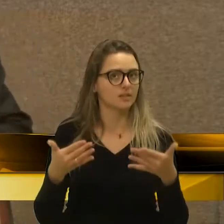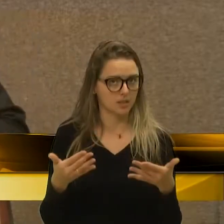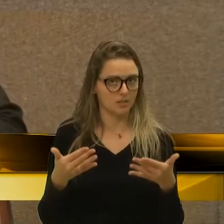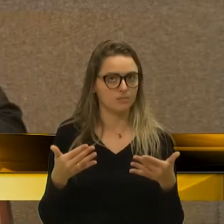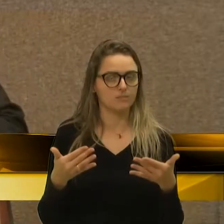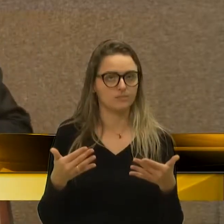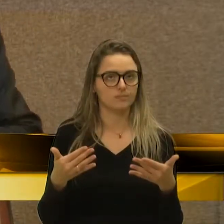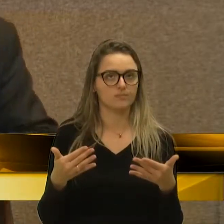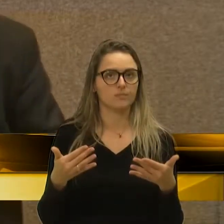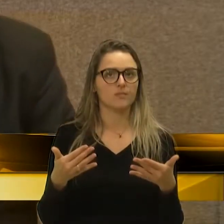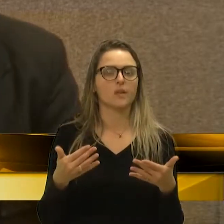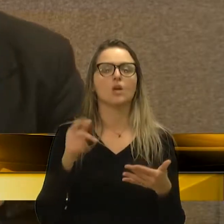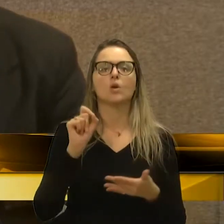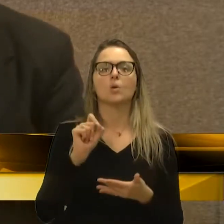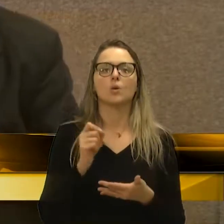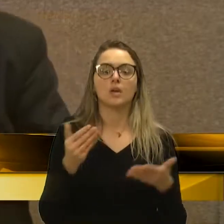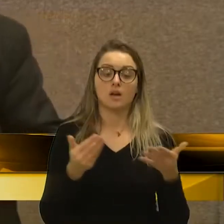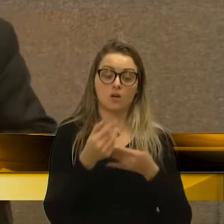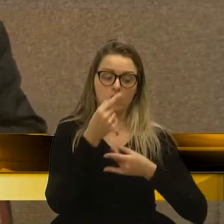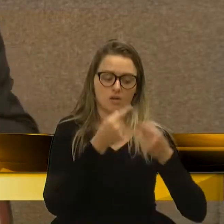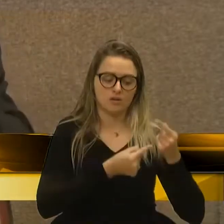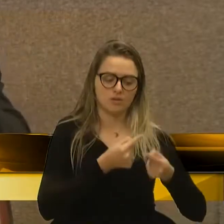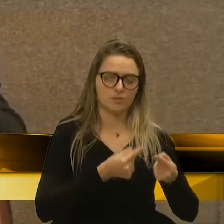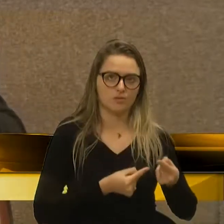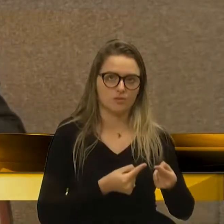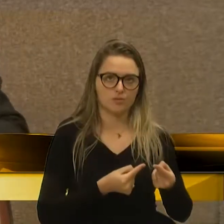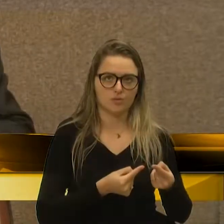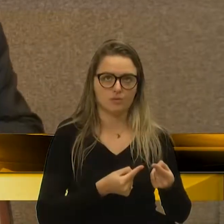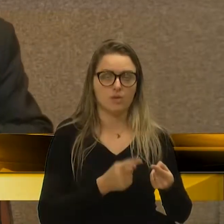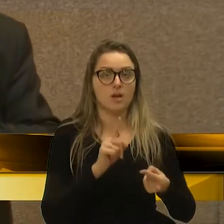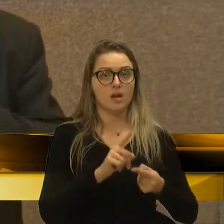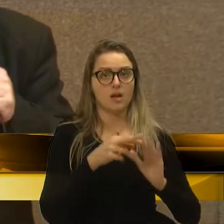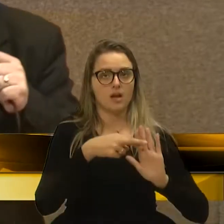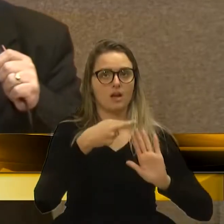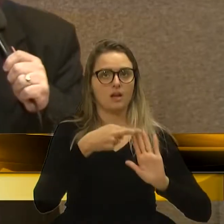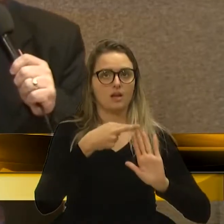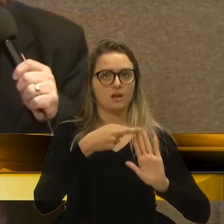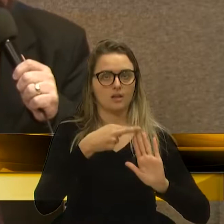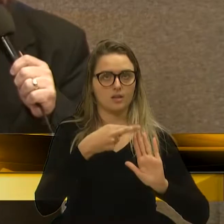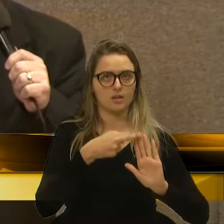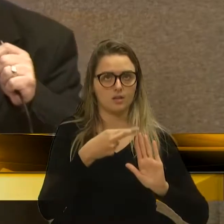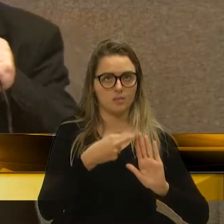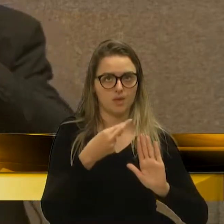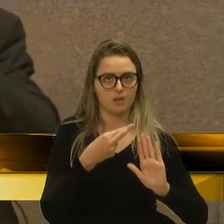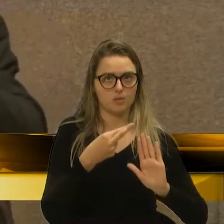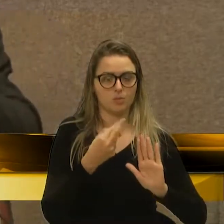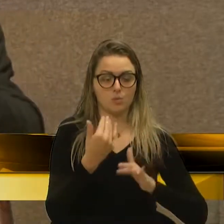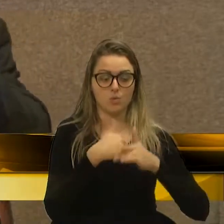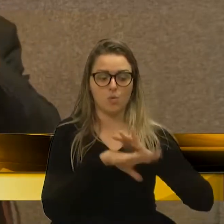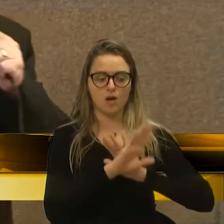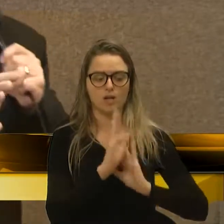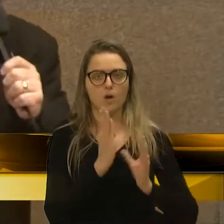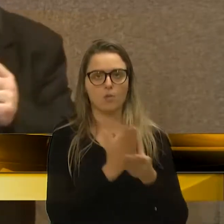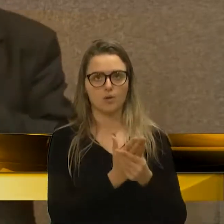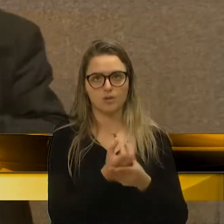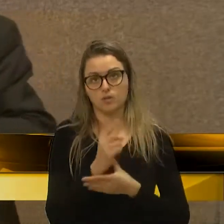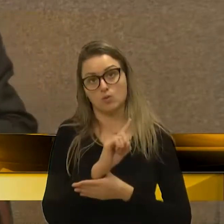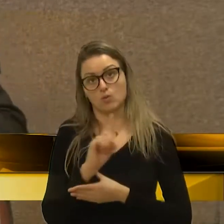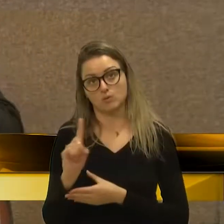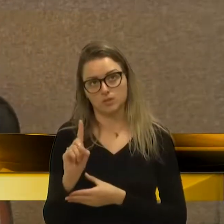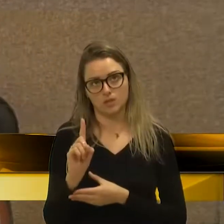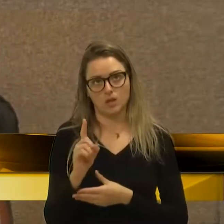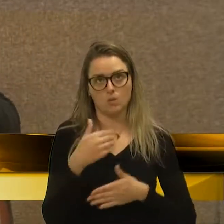Então, o que está em discussão aqui é o requerimento pelo arquivamento ou não.